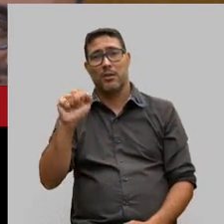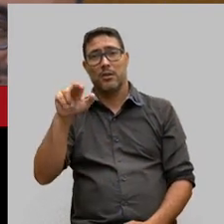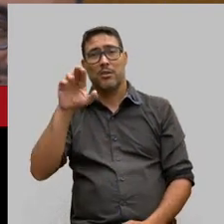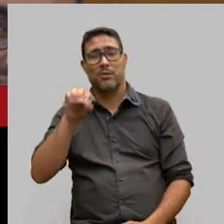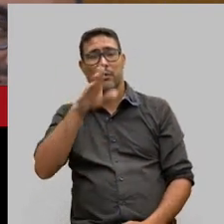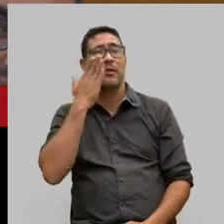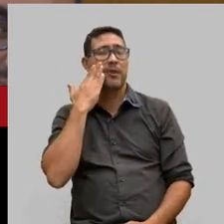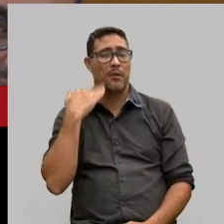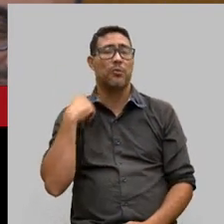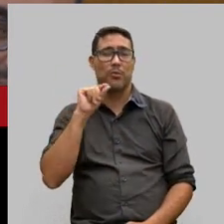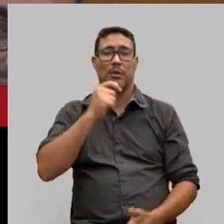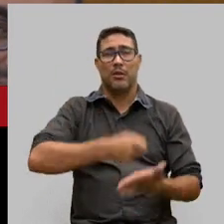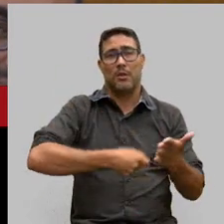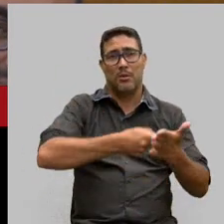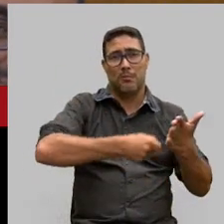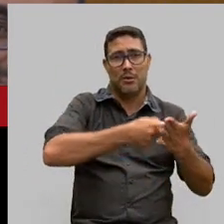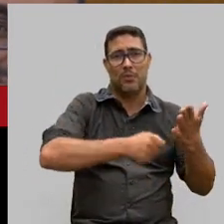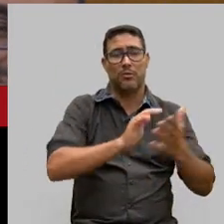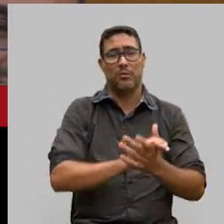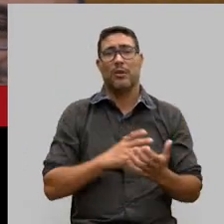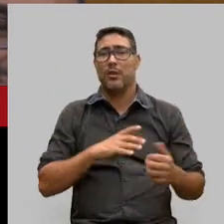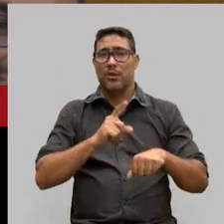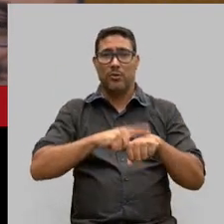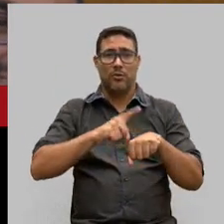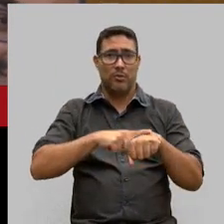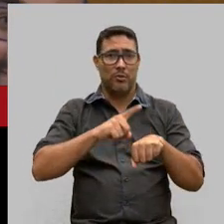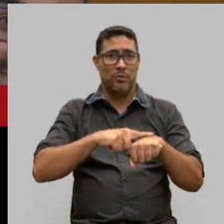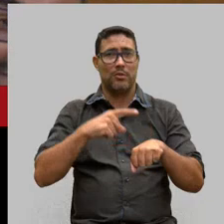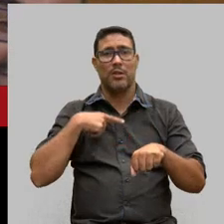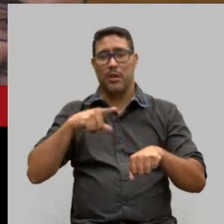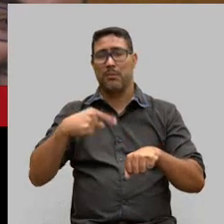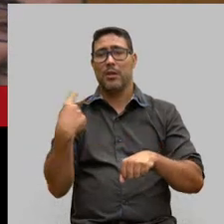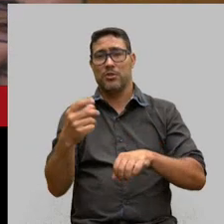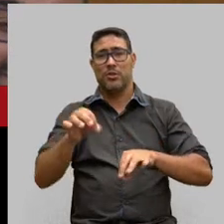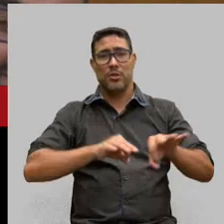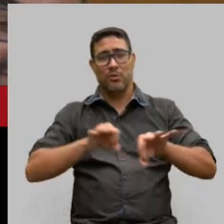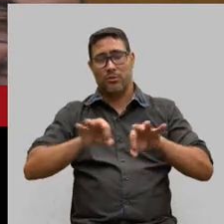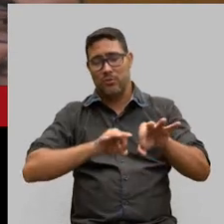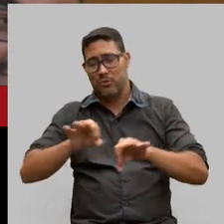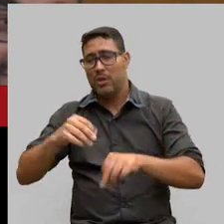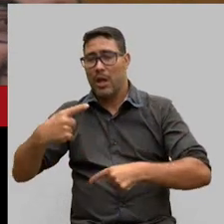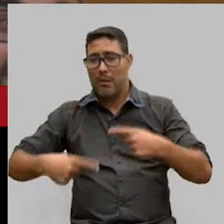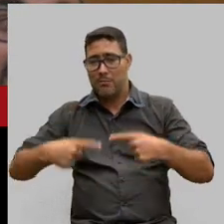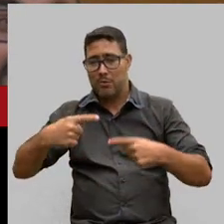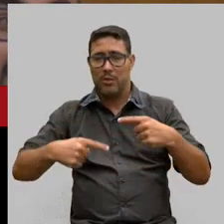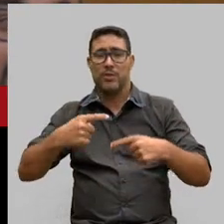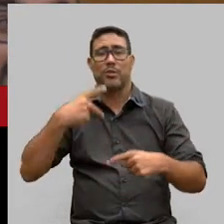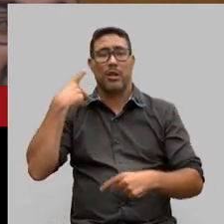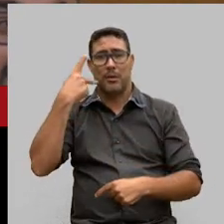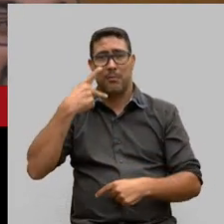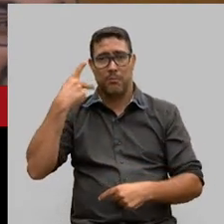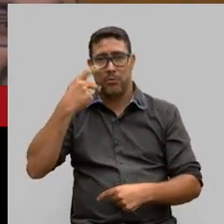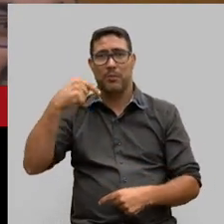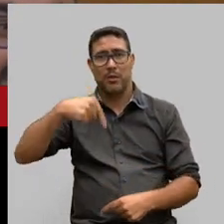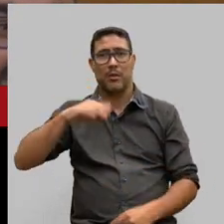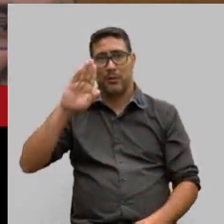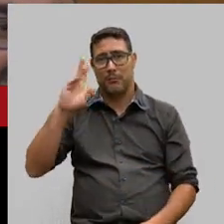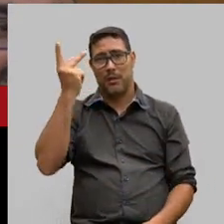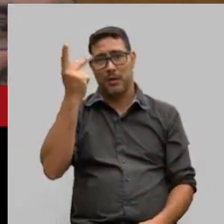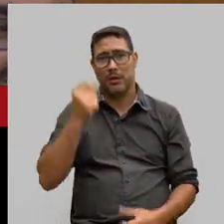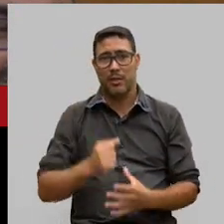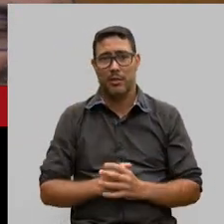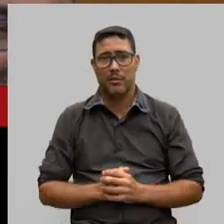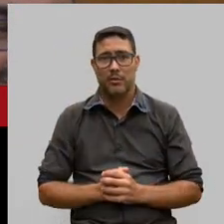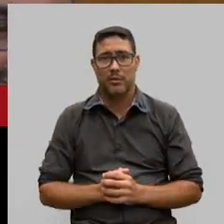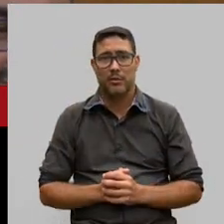luta porque o Cristiano é do tempo que construímos a política pública na cidade de Belo Horizonte Então